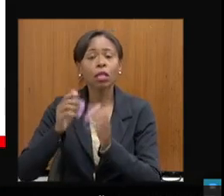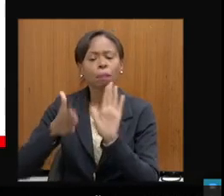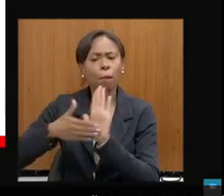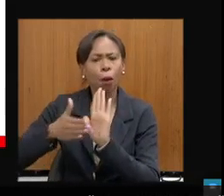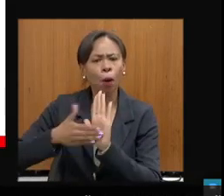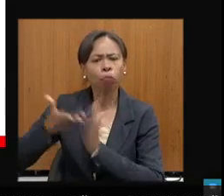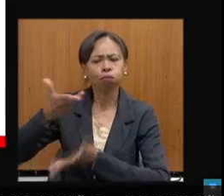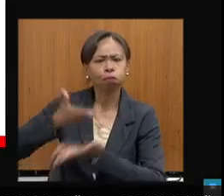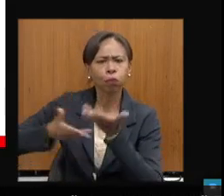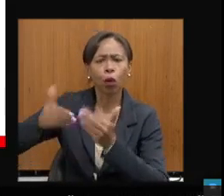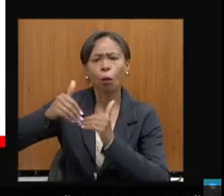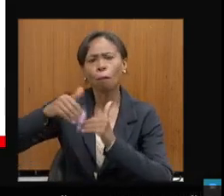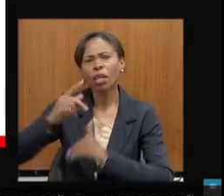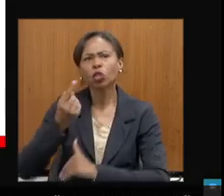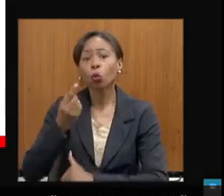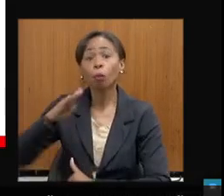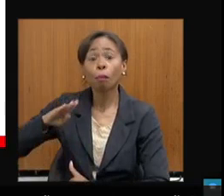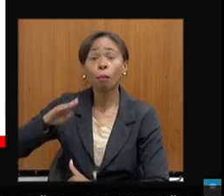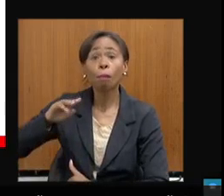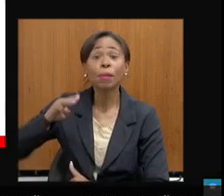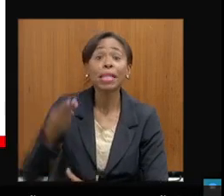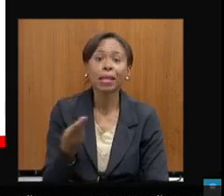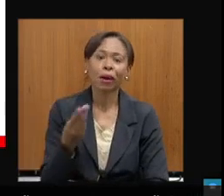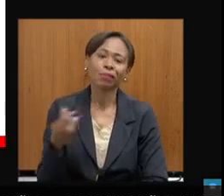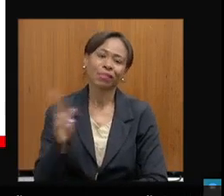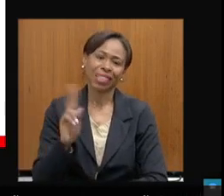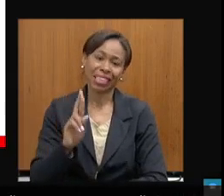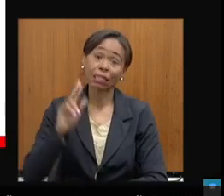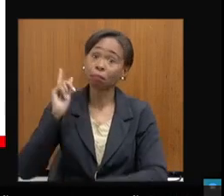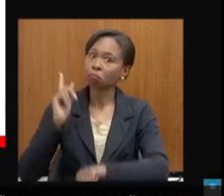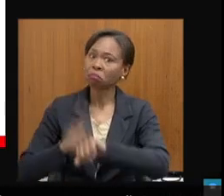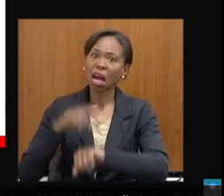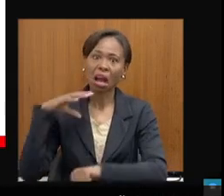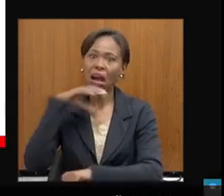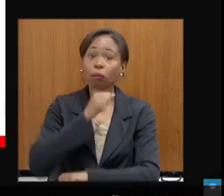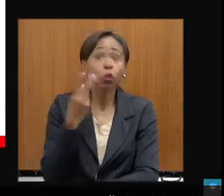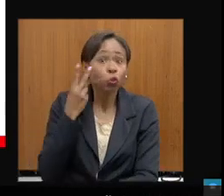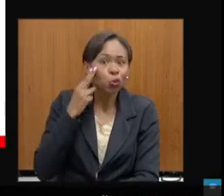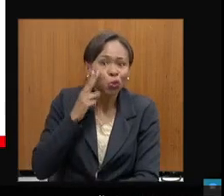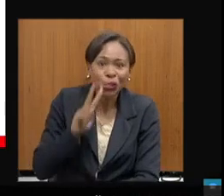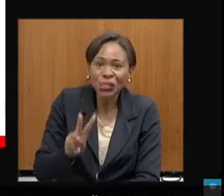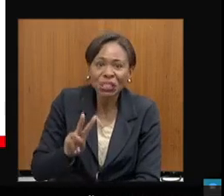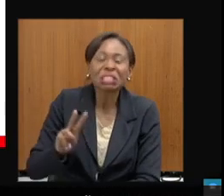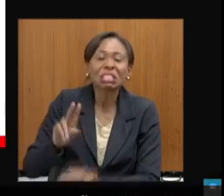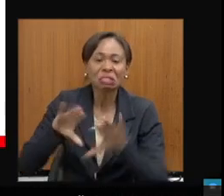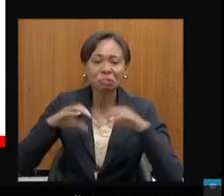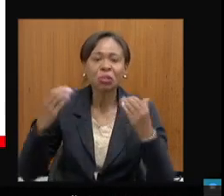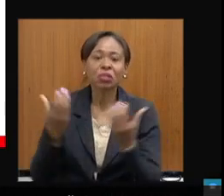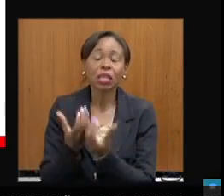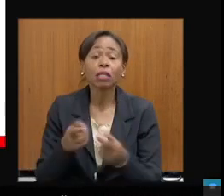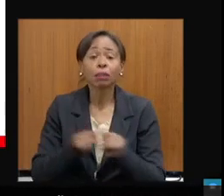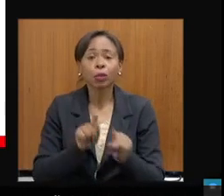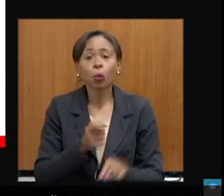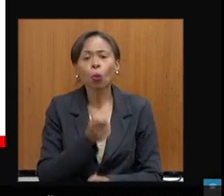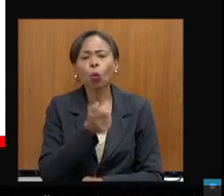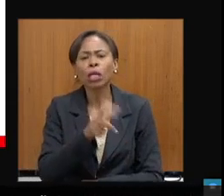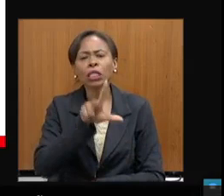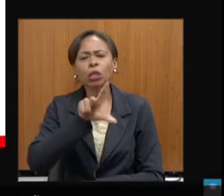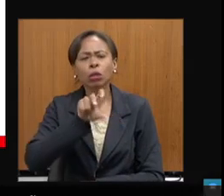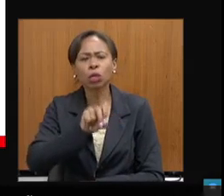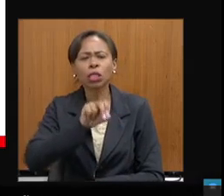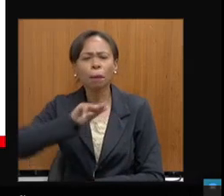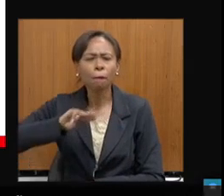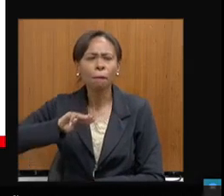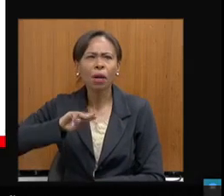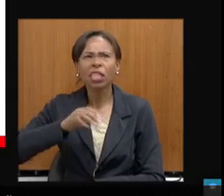aí acima de 1 milhão de reais imediata só nos dois dias de evento e quase é 50 milhões mais